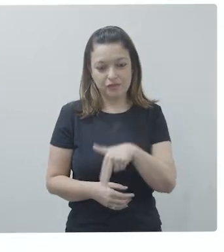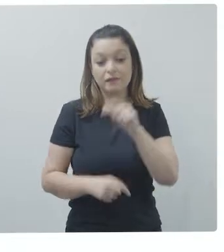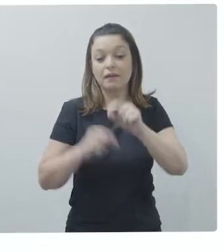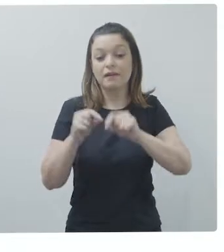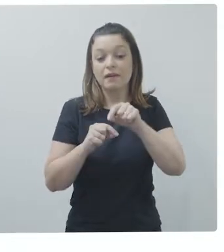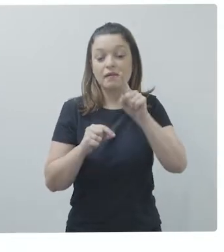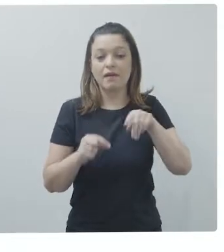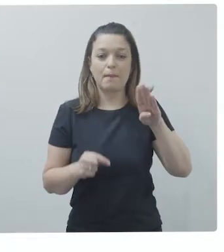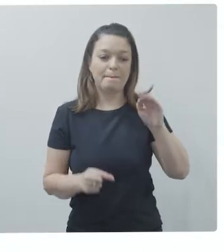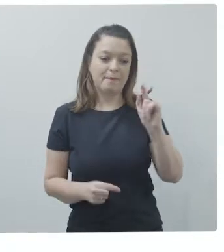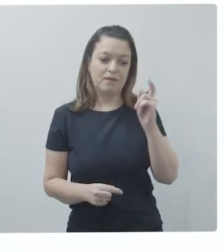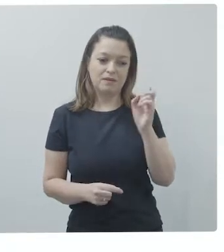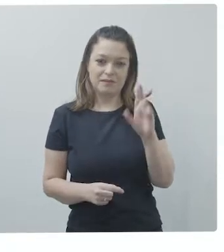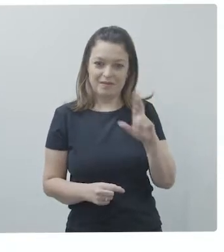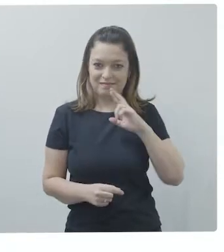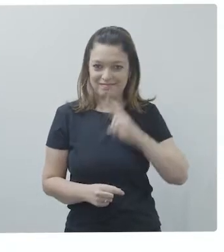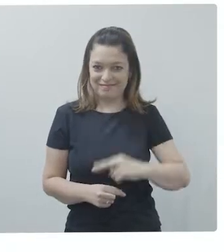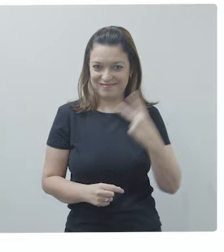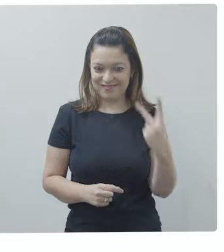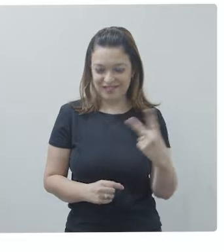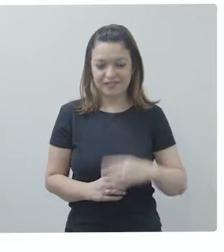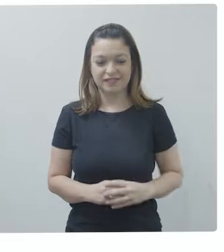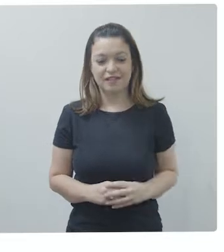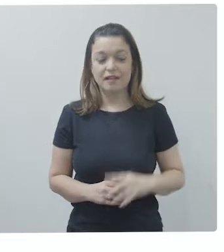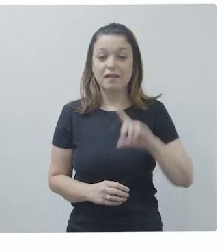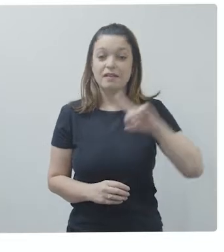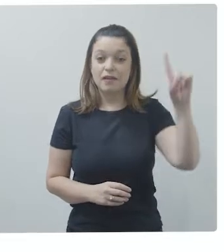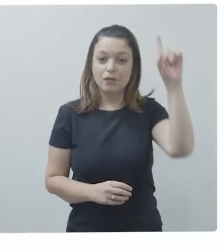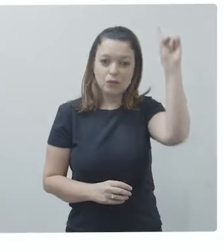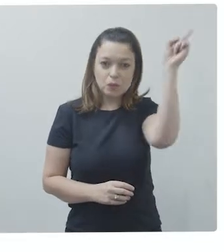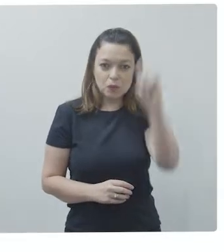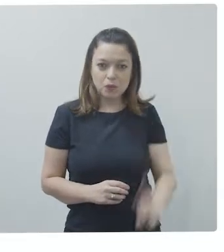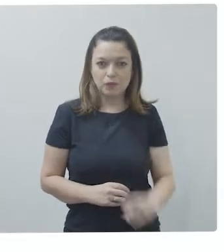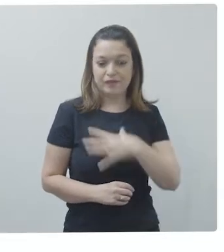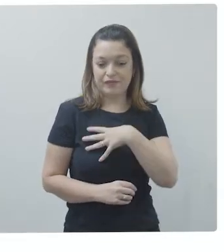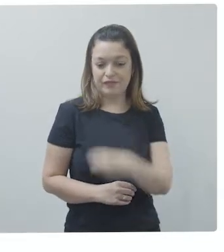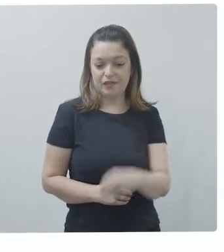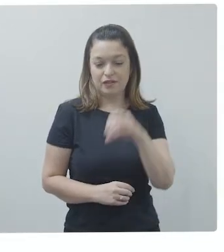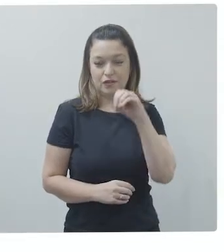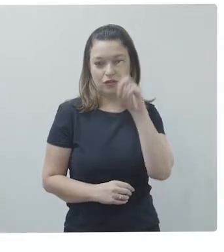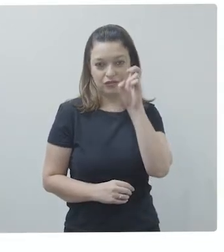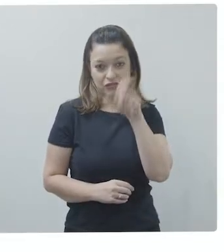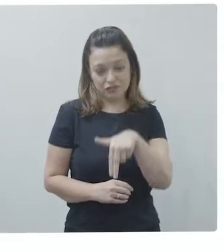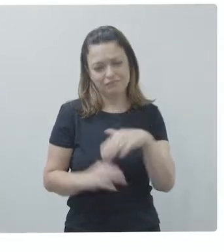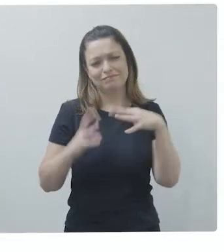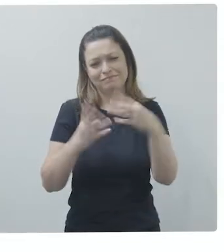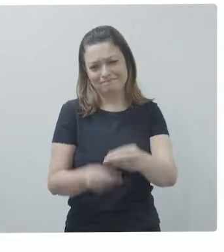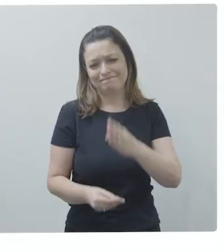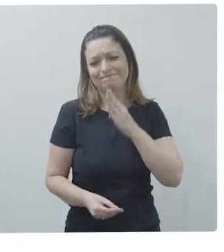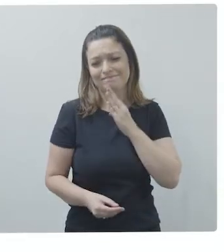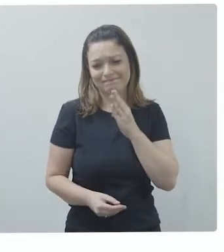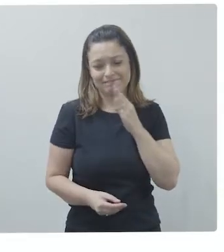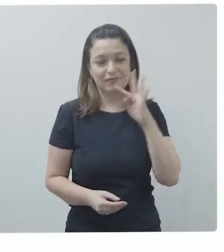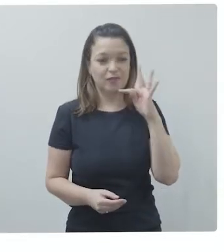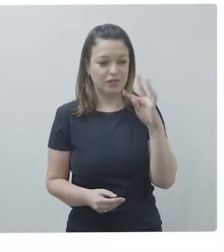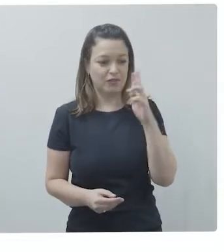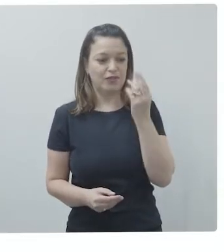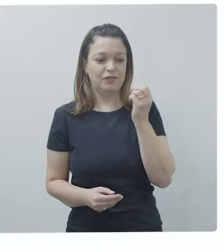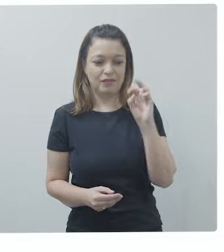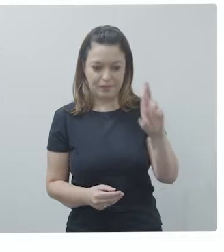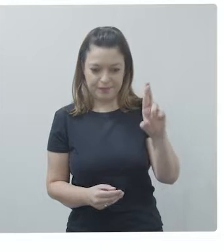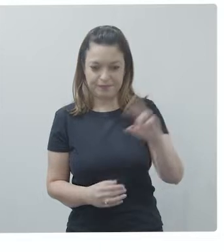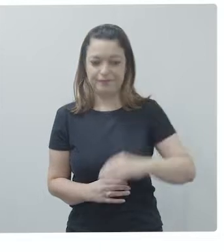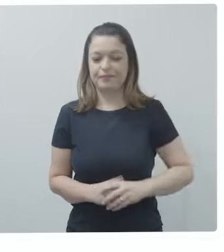temos Balder. Deus do trovão e filho de Odin. Esse é fácil, né? Olha só, nós temos o